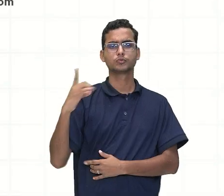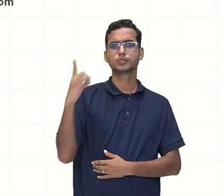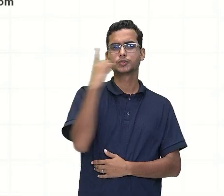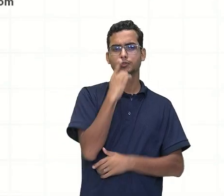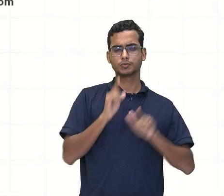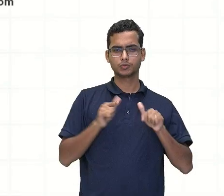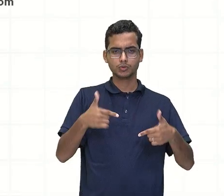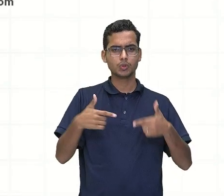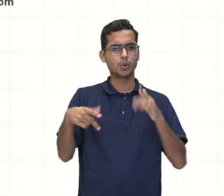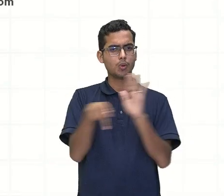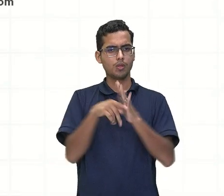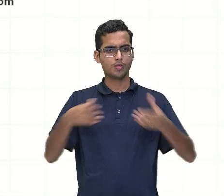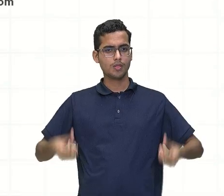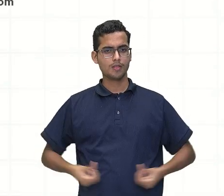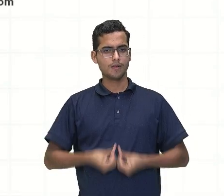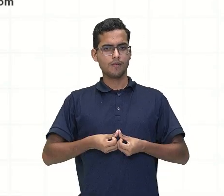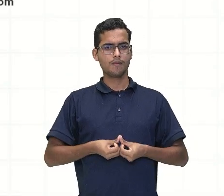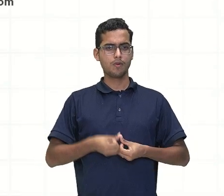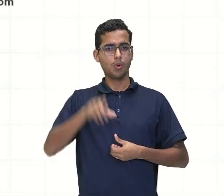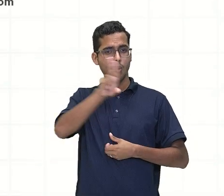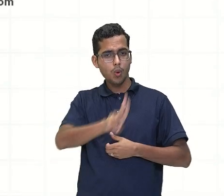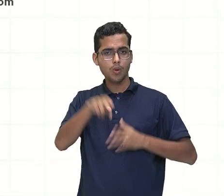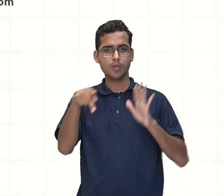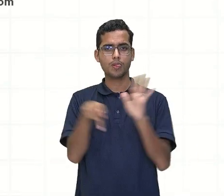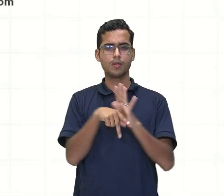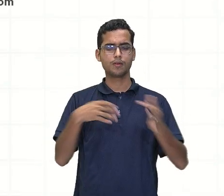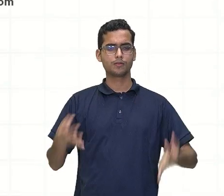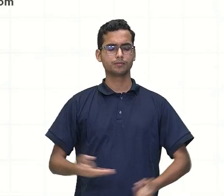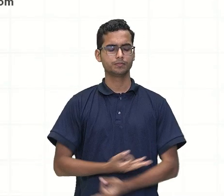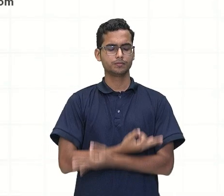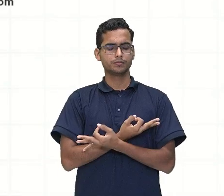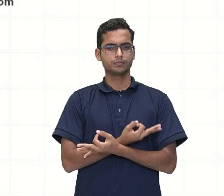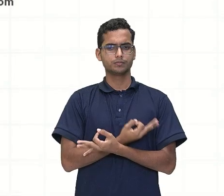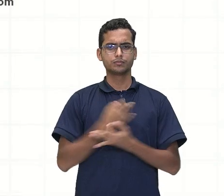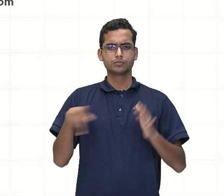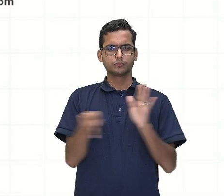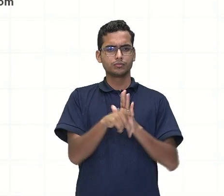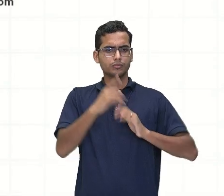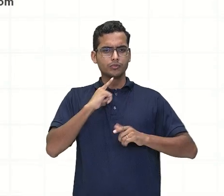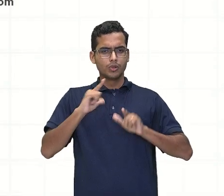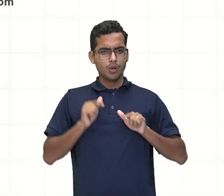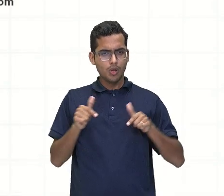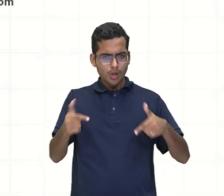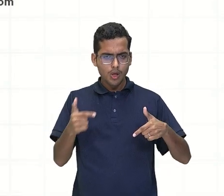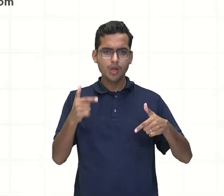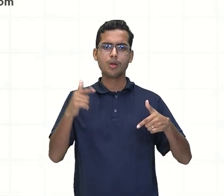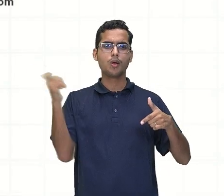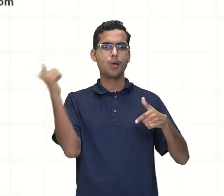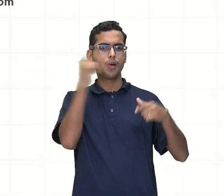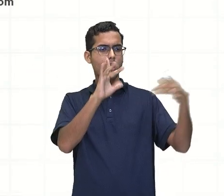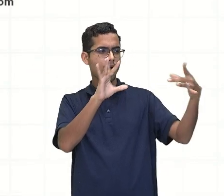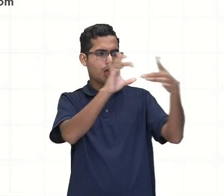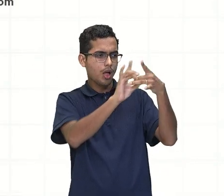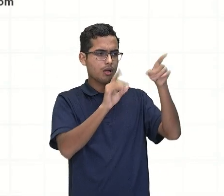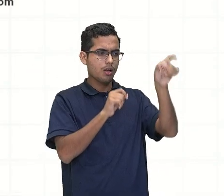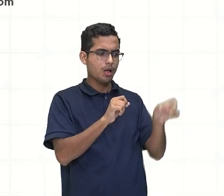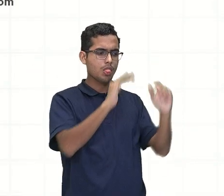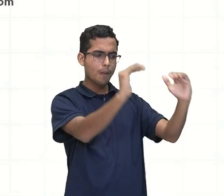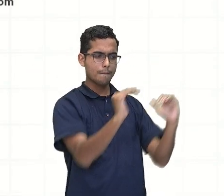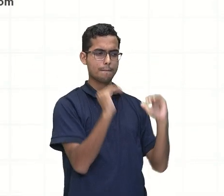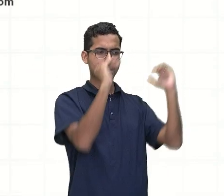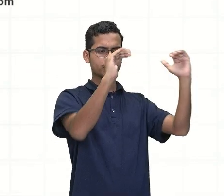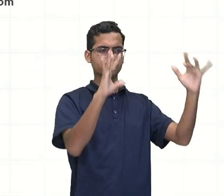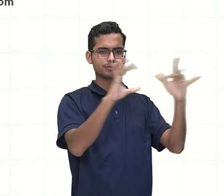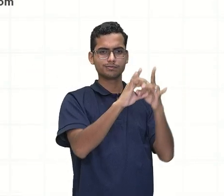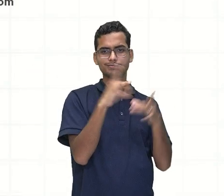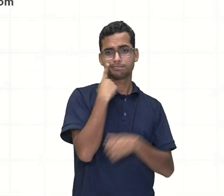utilizam a meditação como uma prática para fortalecer a conexão com o transcendente. Então, aí nós temos dois exemplos bem